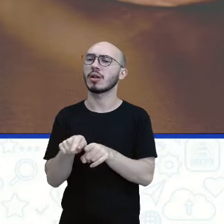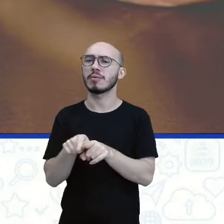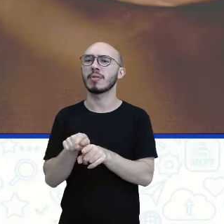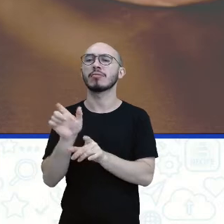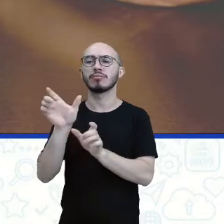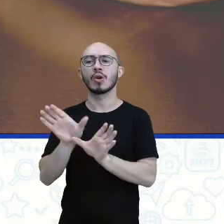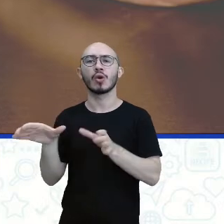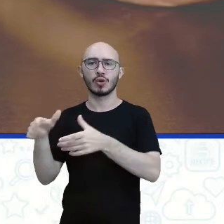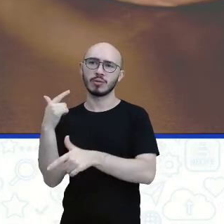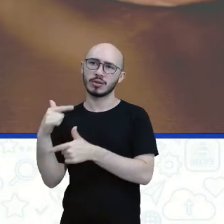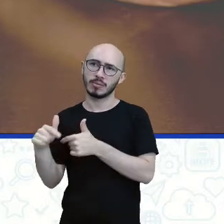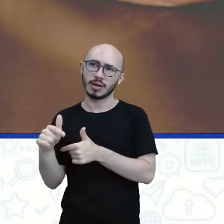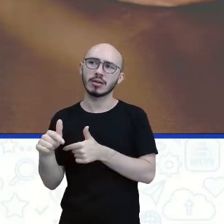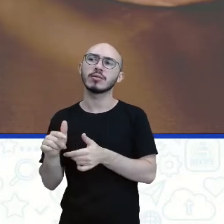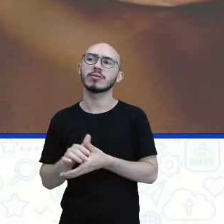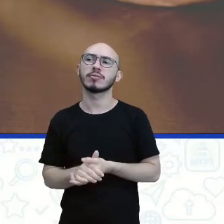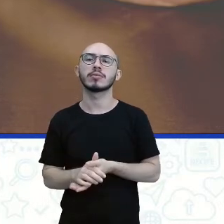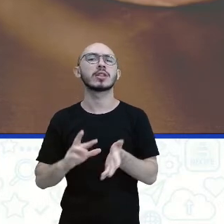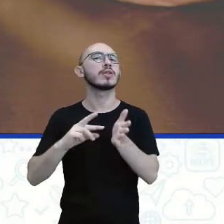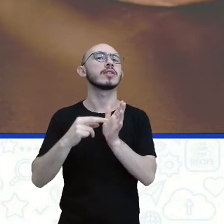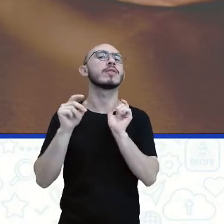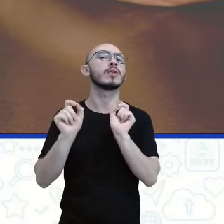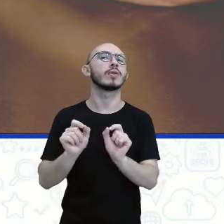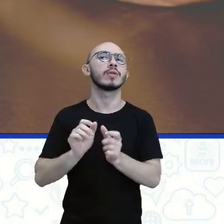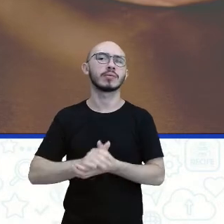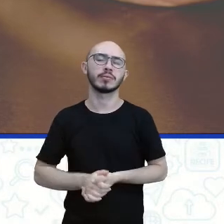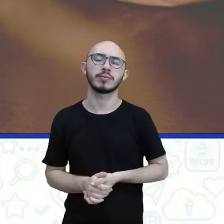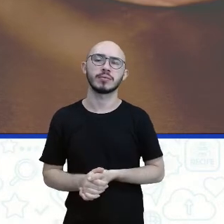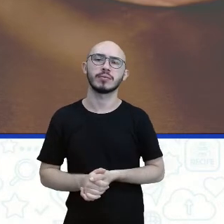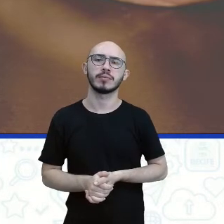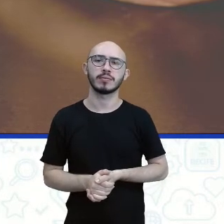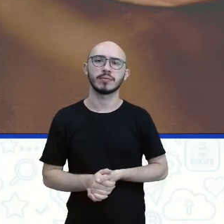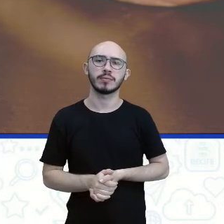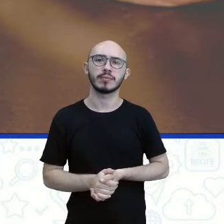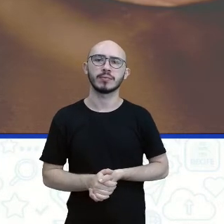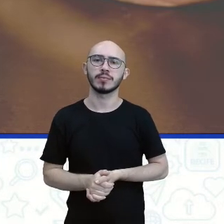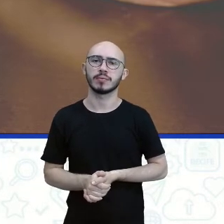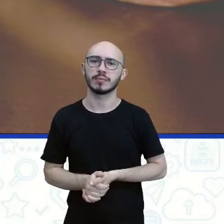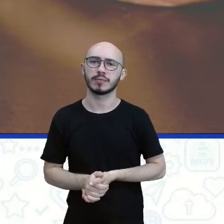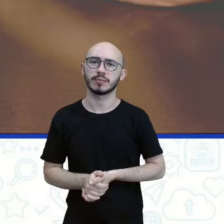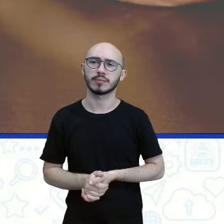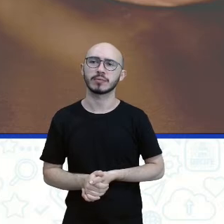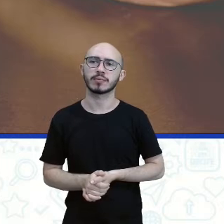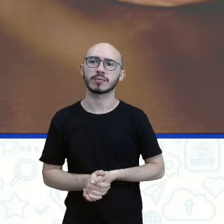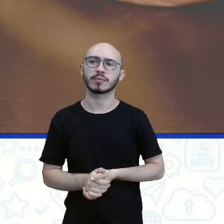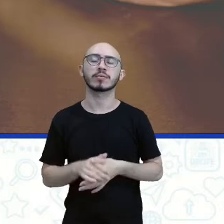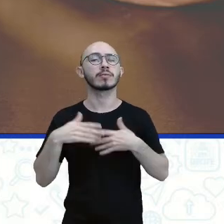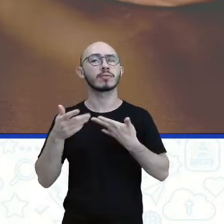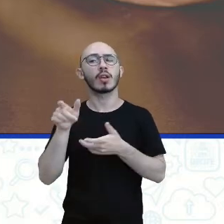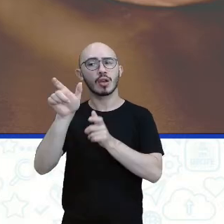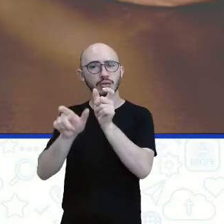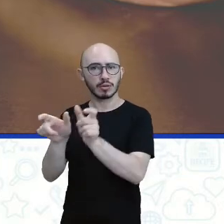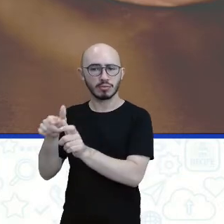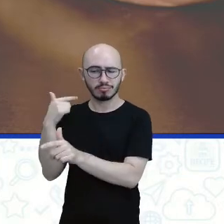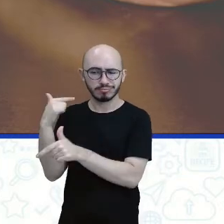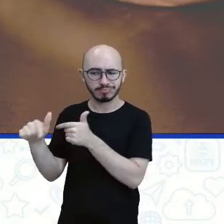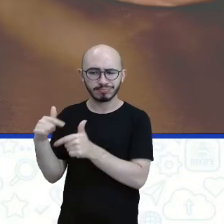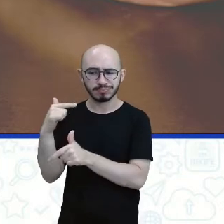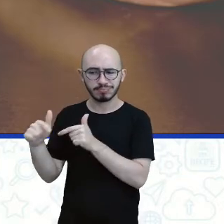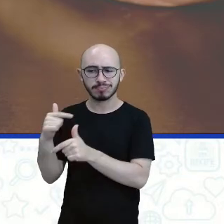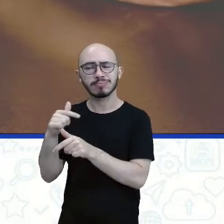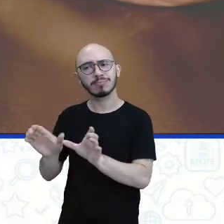ou trabalhadoras e suas lutas. Isso quer dizer o seguinte, que à medida que os trabalhadores e trabalhadoras também